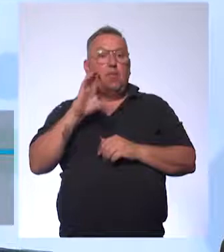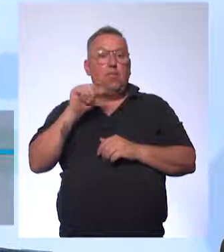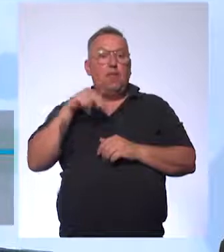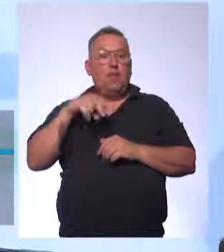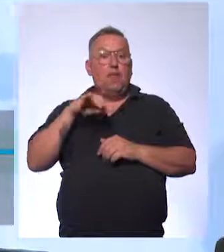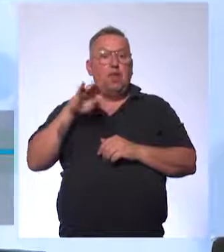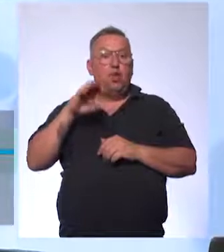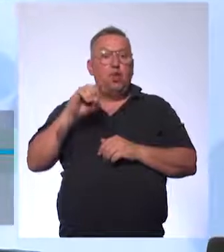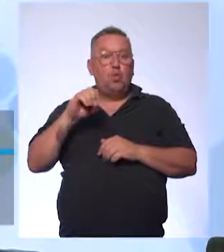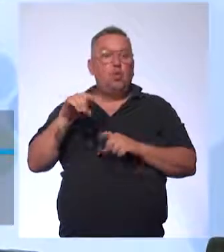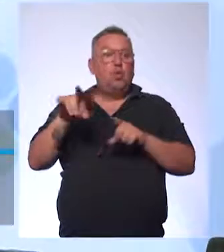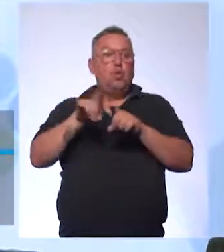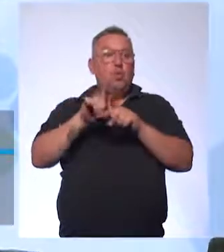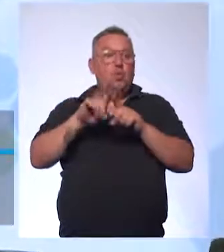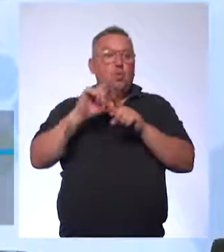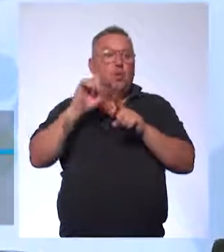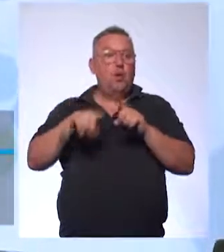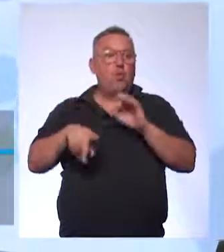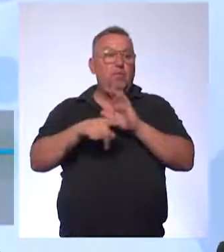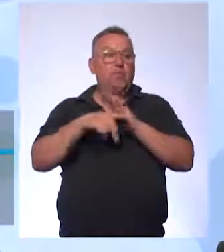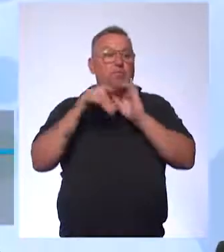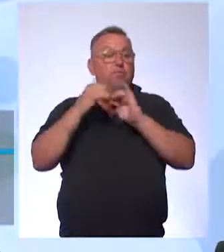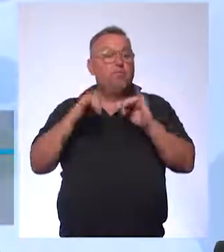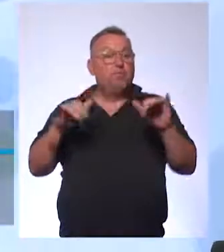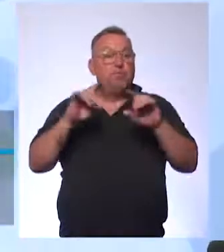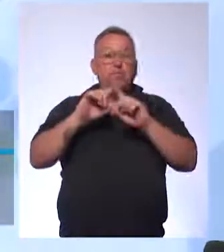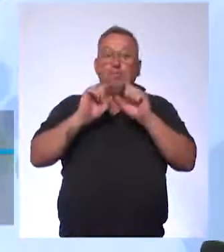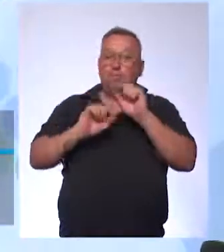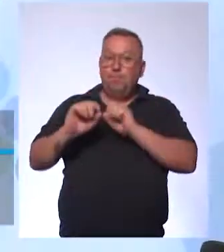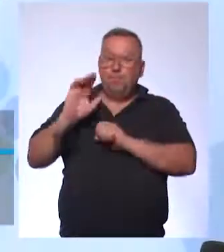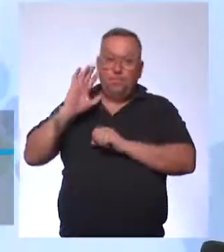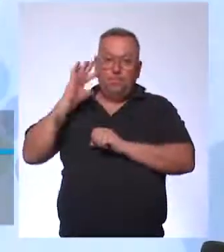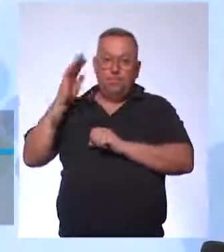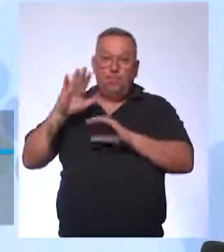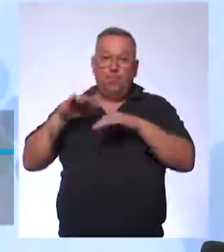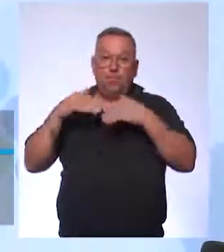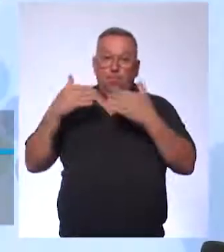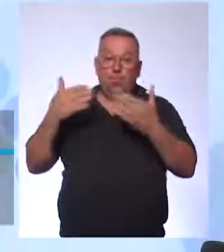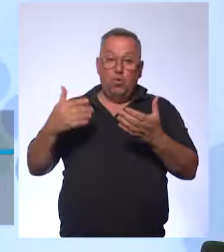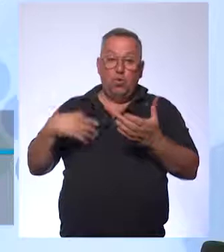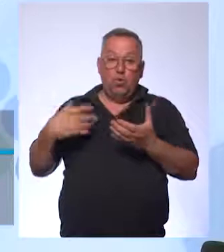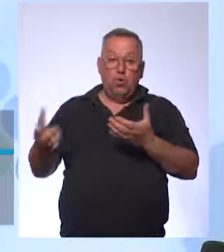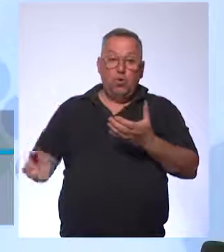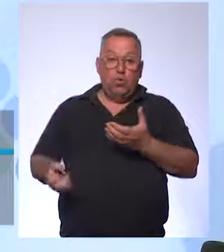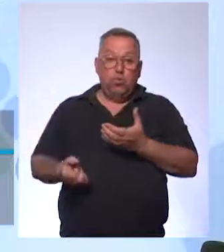bom? E ele é uma fonte de energia. Só que o que que acontece quando eu queimo